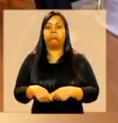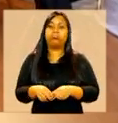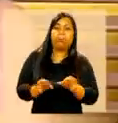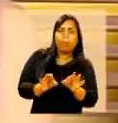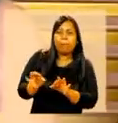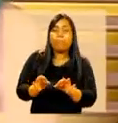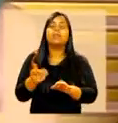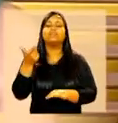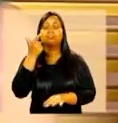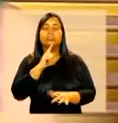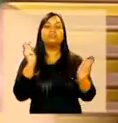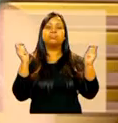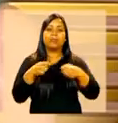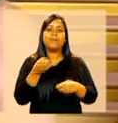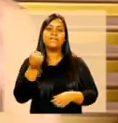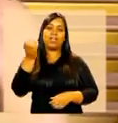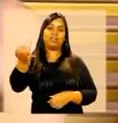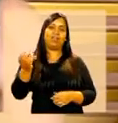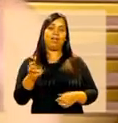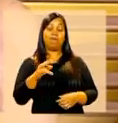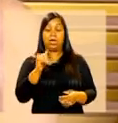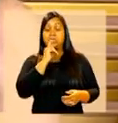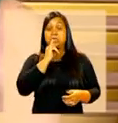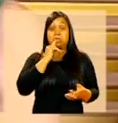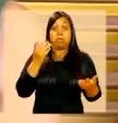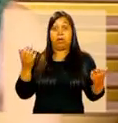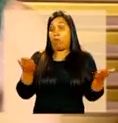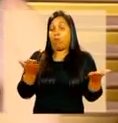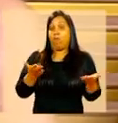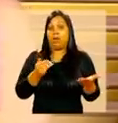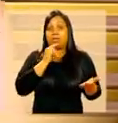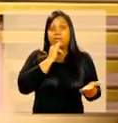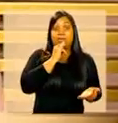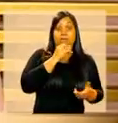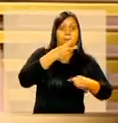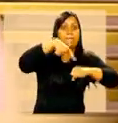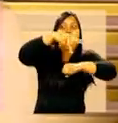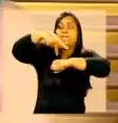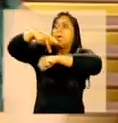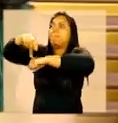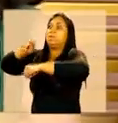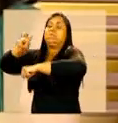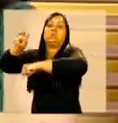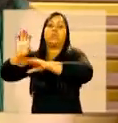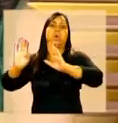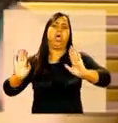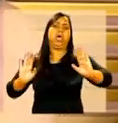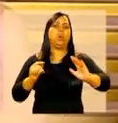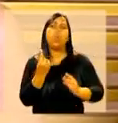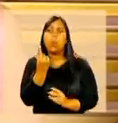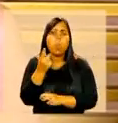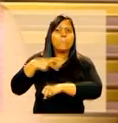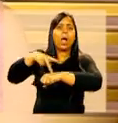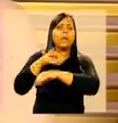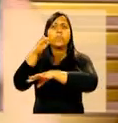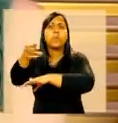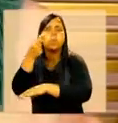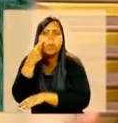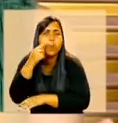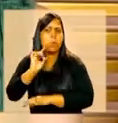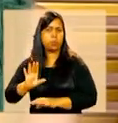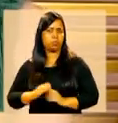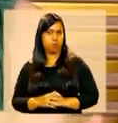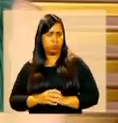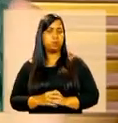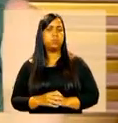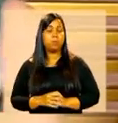um jeitinho e consegue fazer a viagem. De repente, eu não vou fazer uma viagem com 4, 5 países na Europa, eu vou fazer uma viagem para um país só. Ou